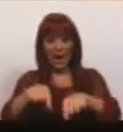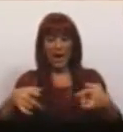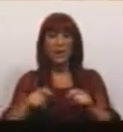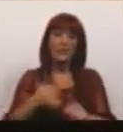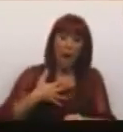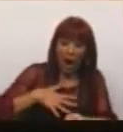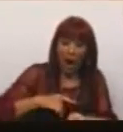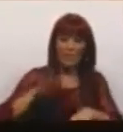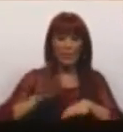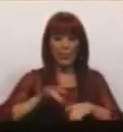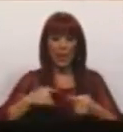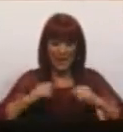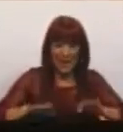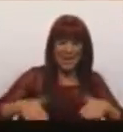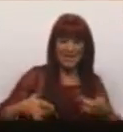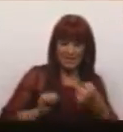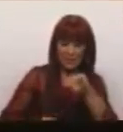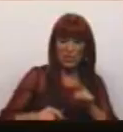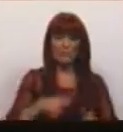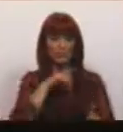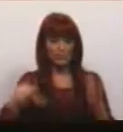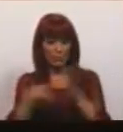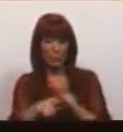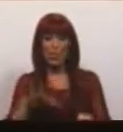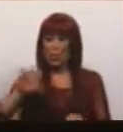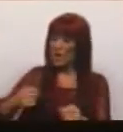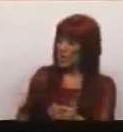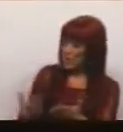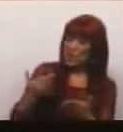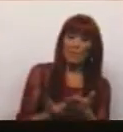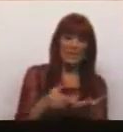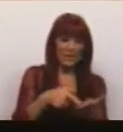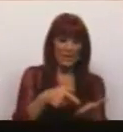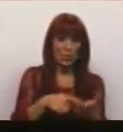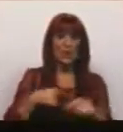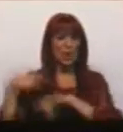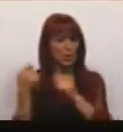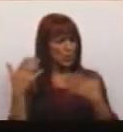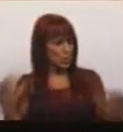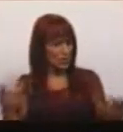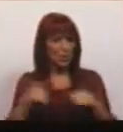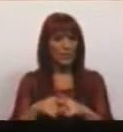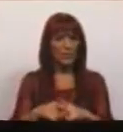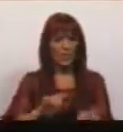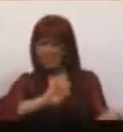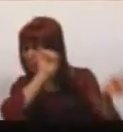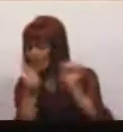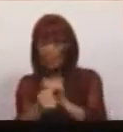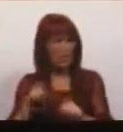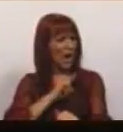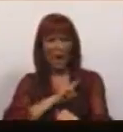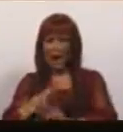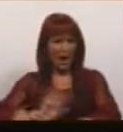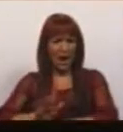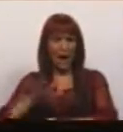o que se pretende com esta iniciativa legislativa que os Verdes hoje apresentam para discussão: a reversão da